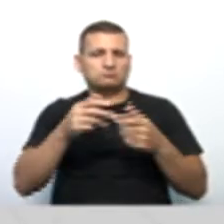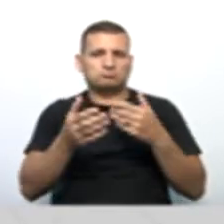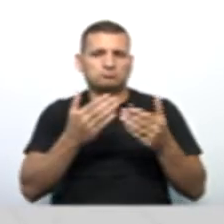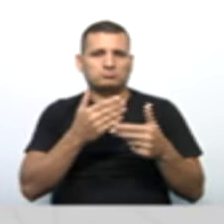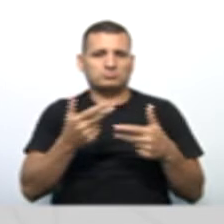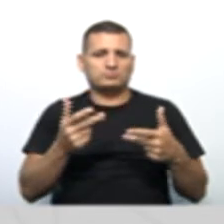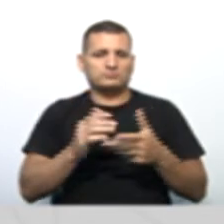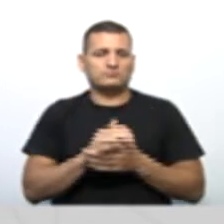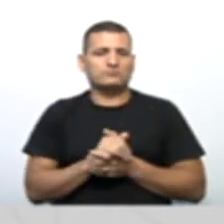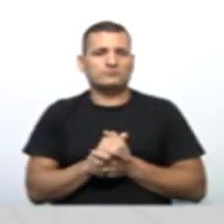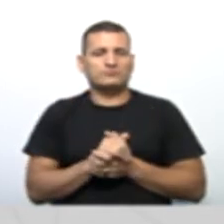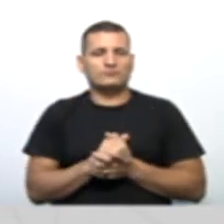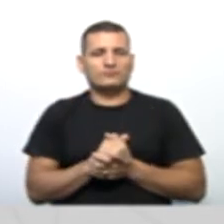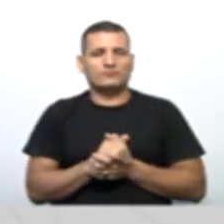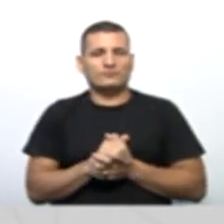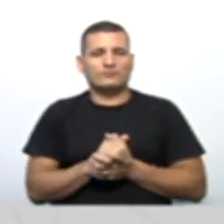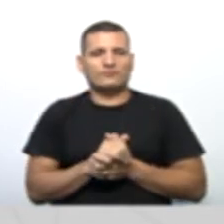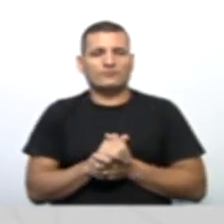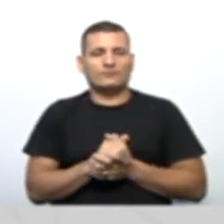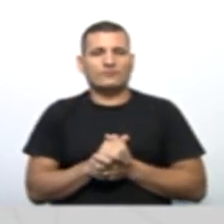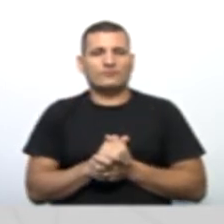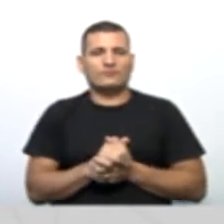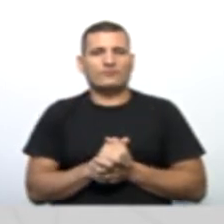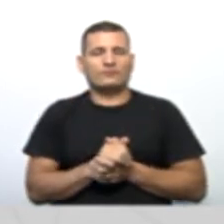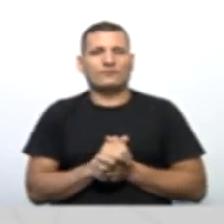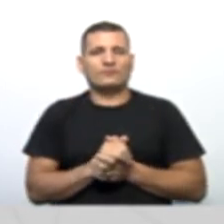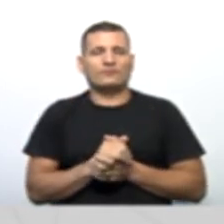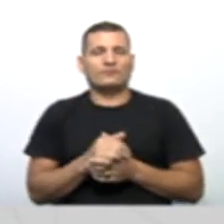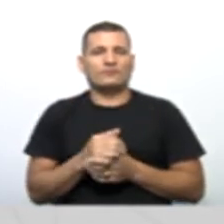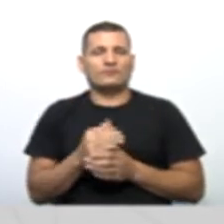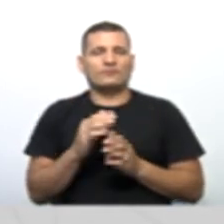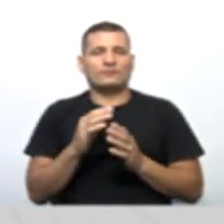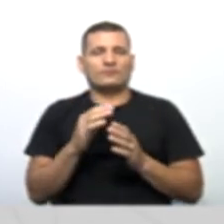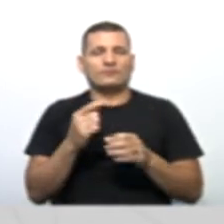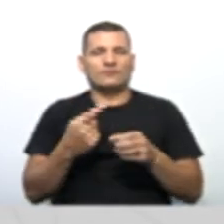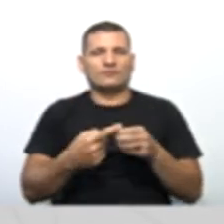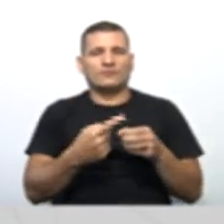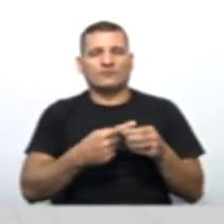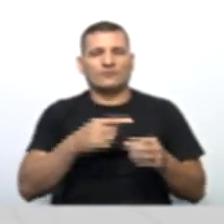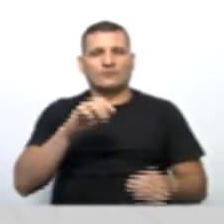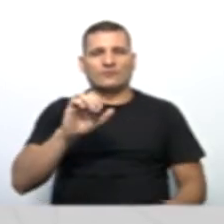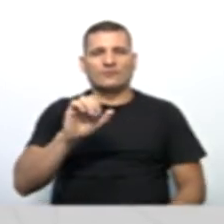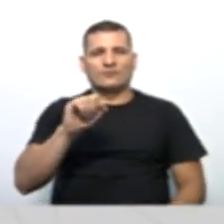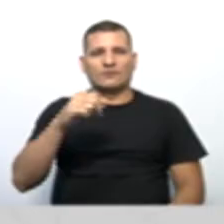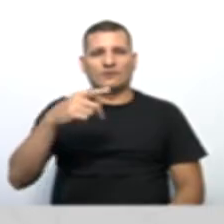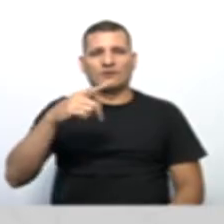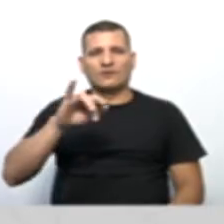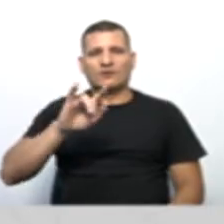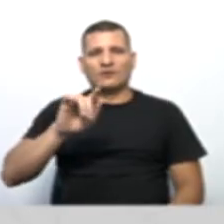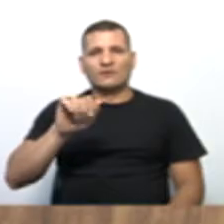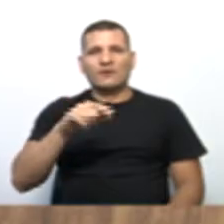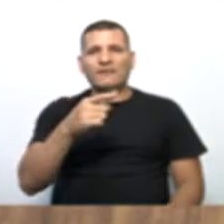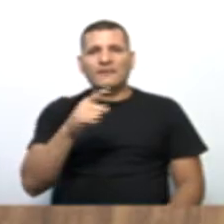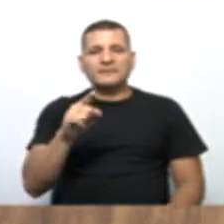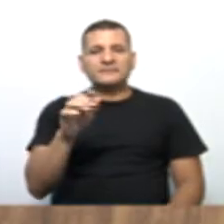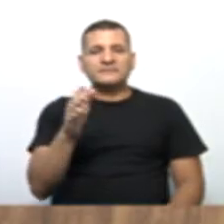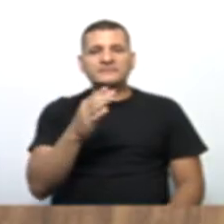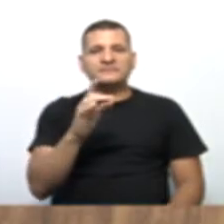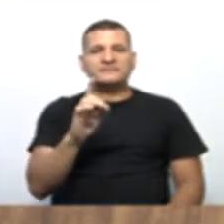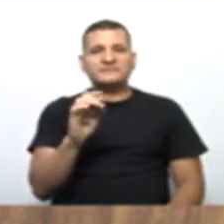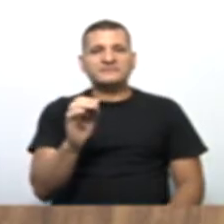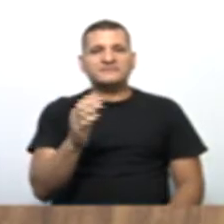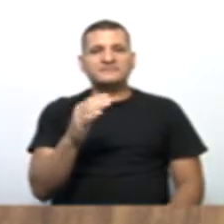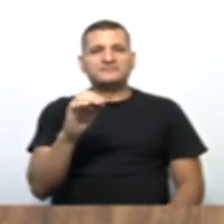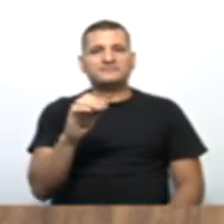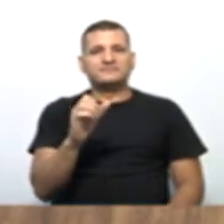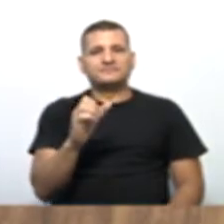conseguiu o pessoal aqui de espigão d'oeste né um alô pessoal de espigão está sempre com a gente aqui